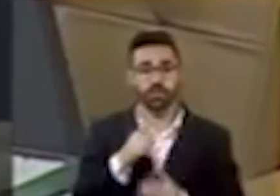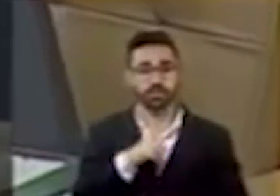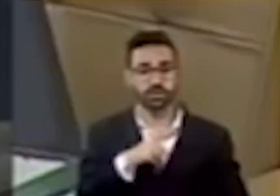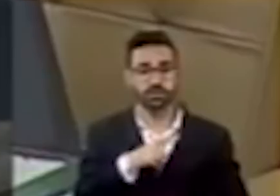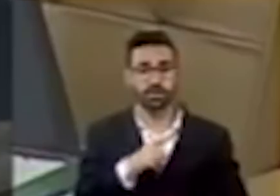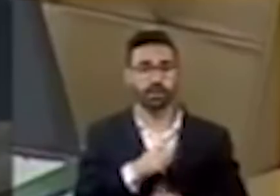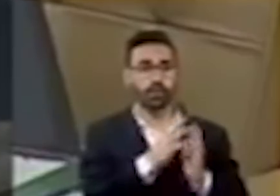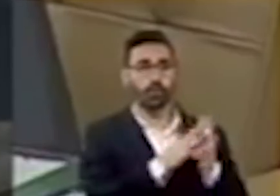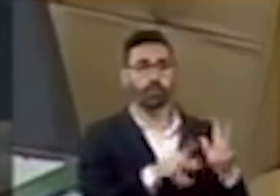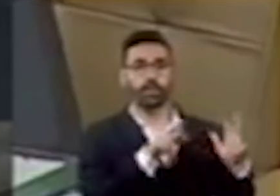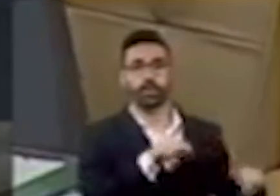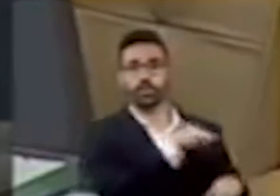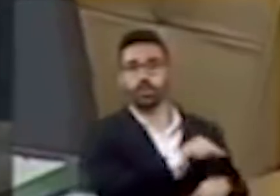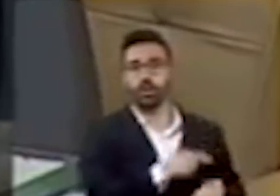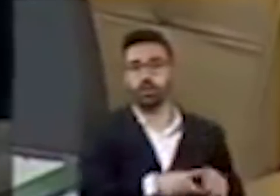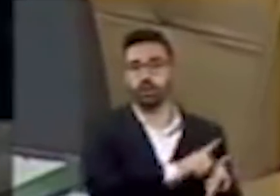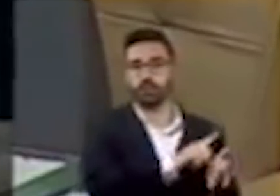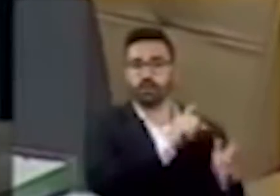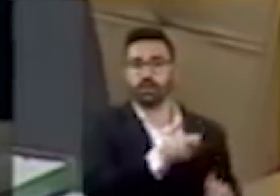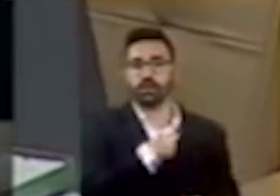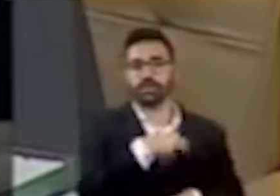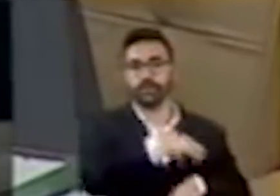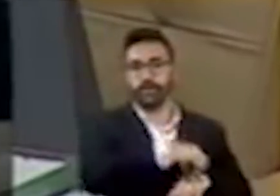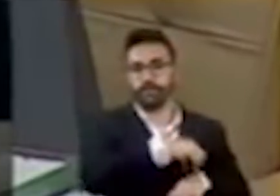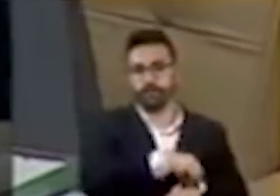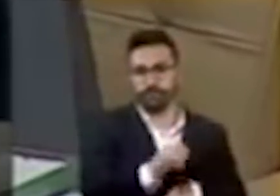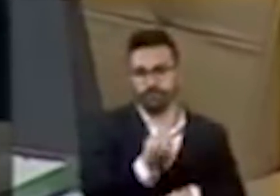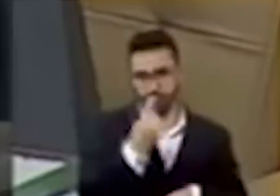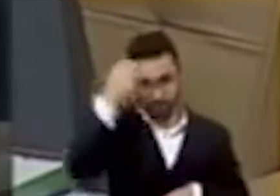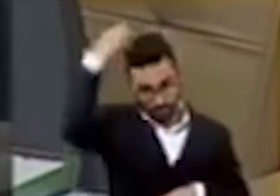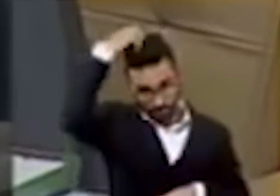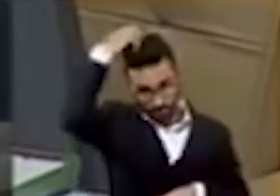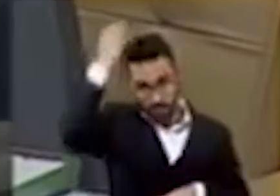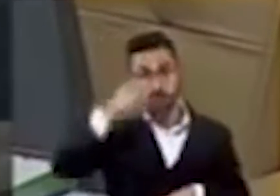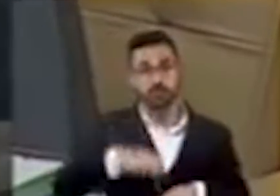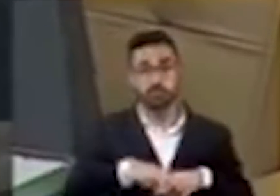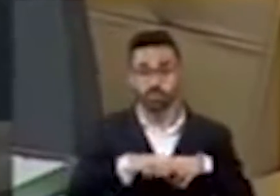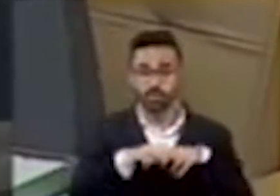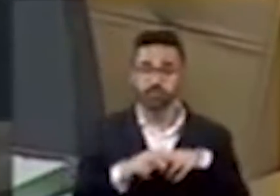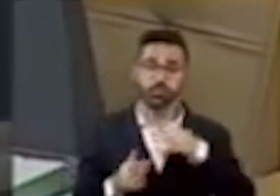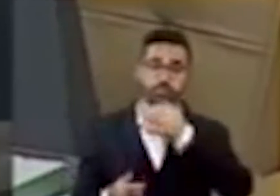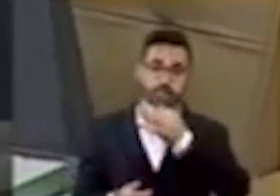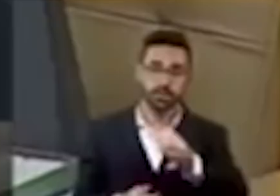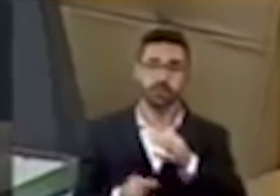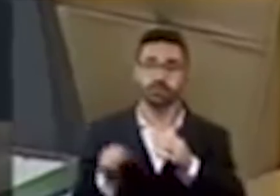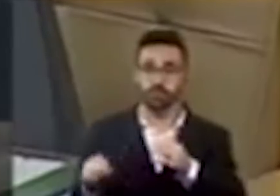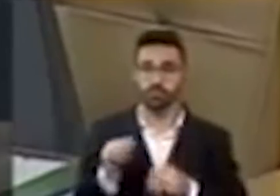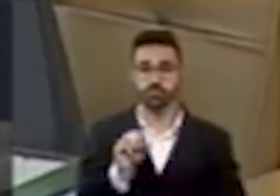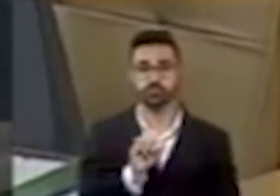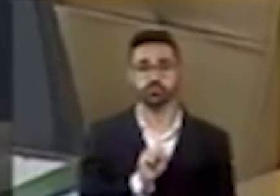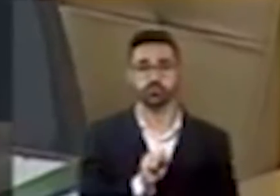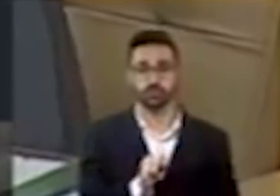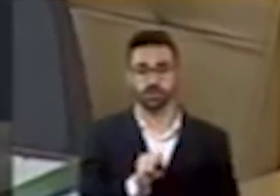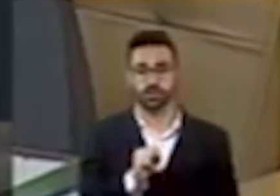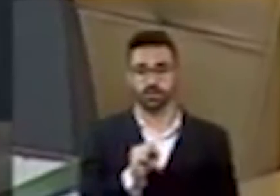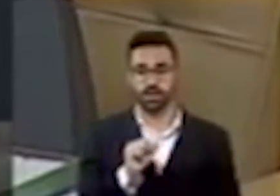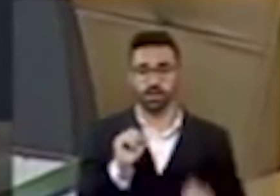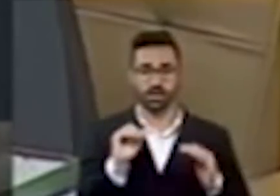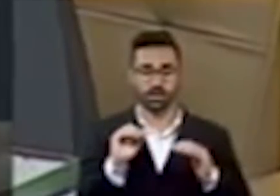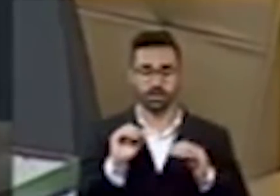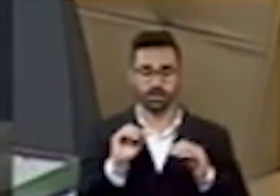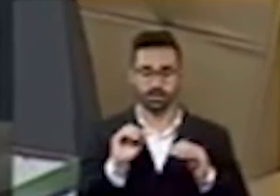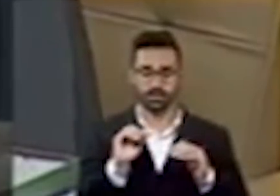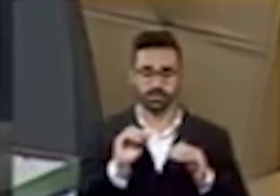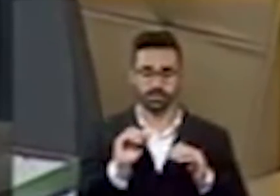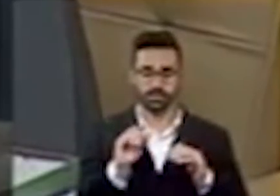governos absolutistas. Neste sentido, inclusive, o argumento firmado pelo Tribunal Supremo Espanhol na